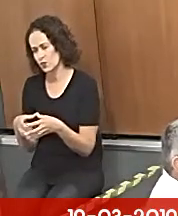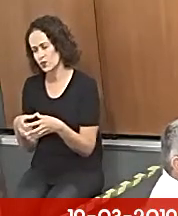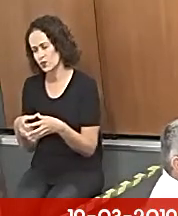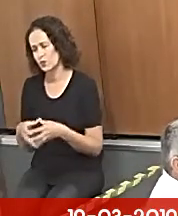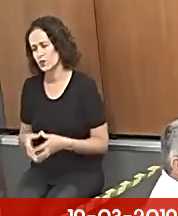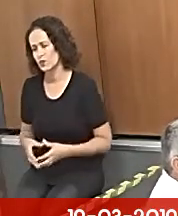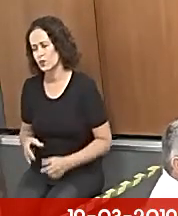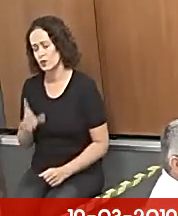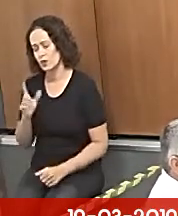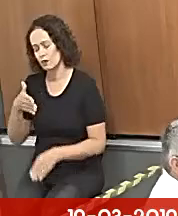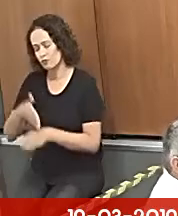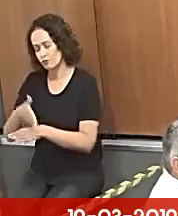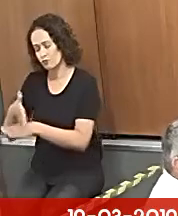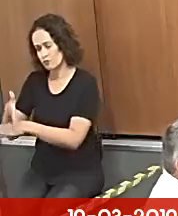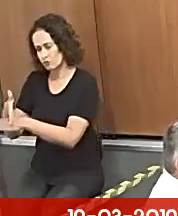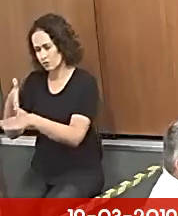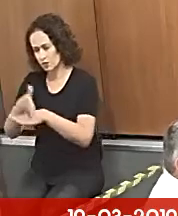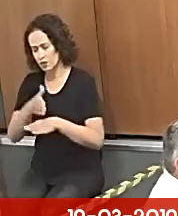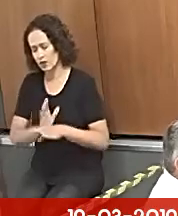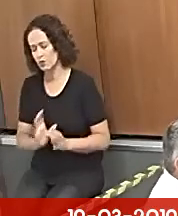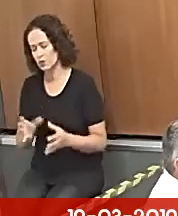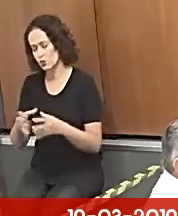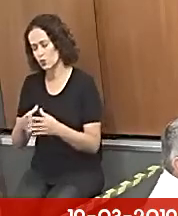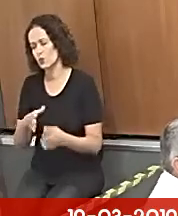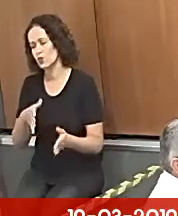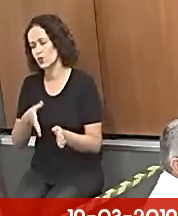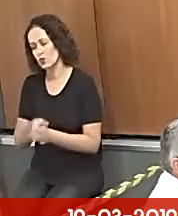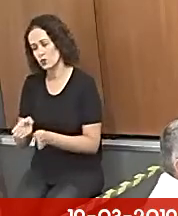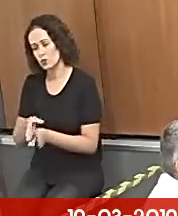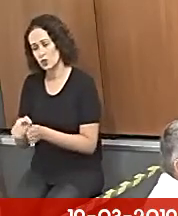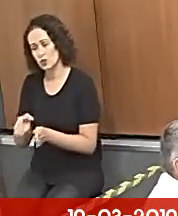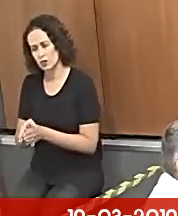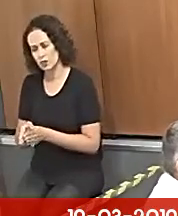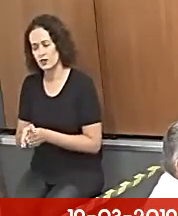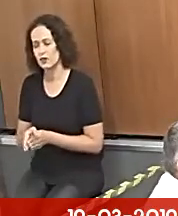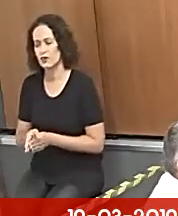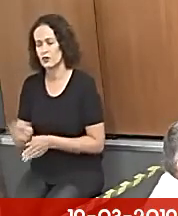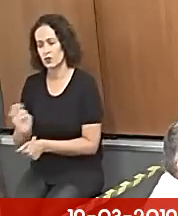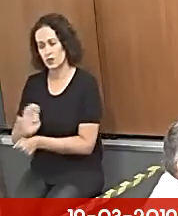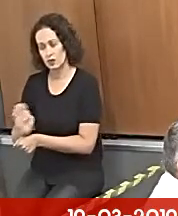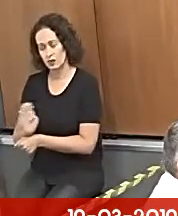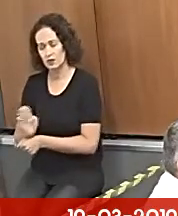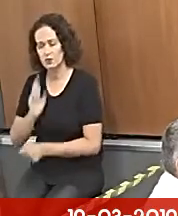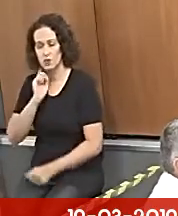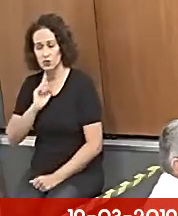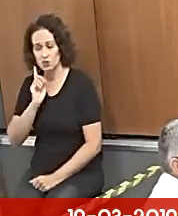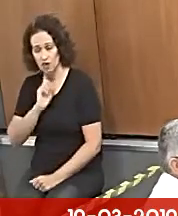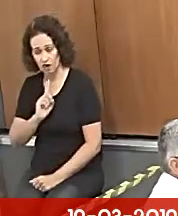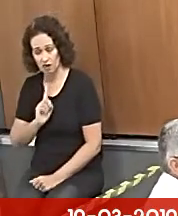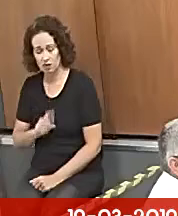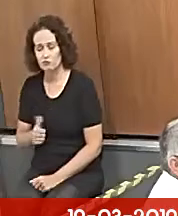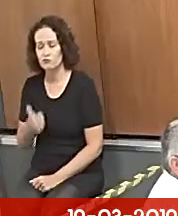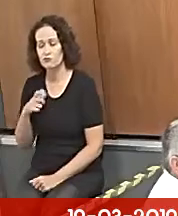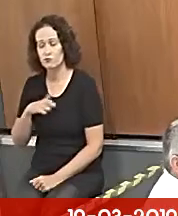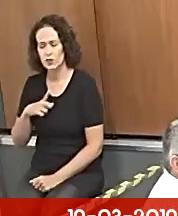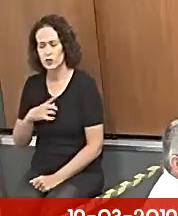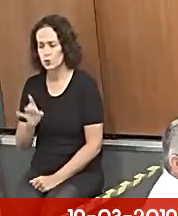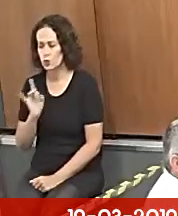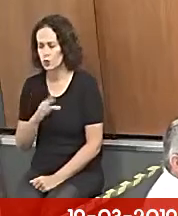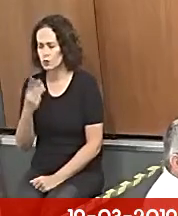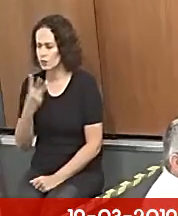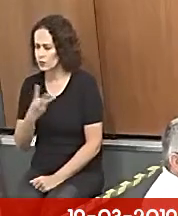os conselhos municipais de todo o estado de minas gerais que é vergonhoso só tem 33 ea gente quer criar